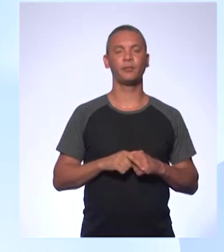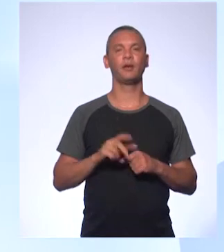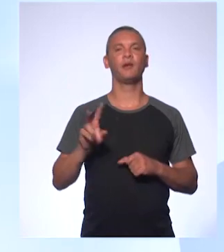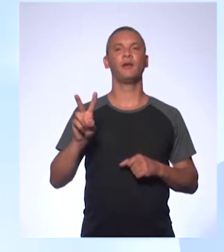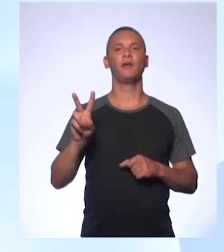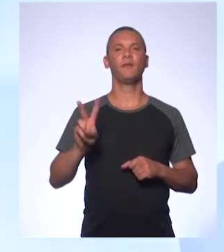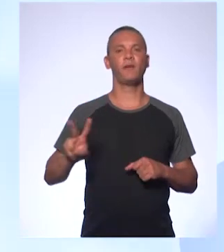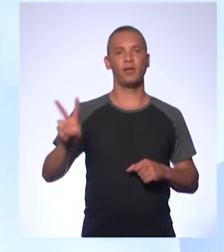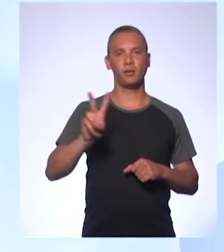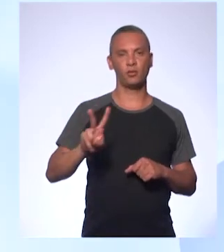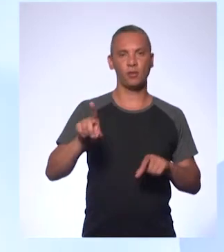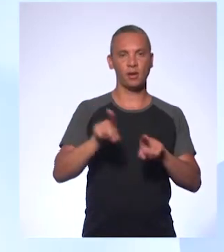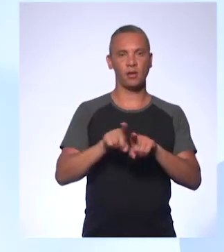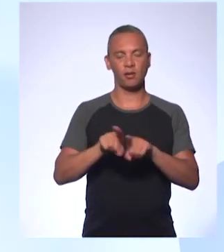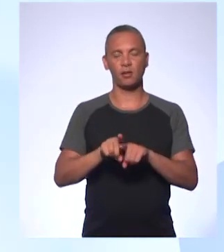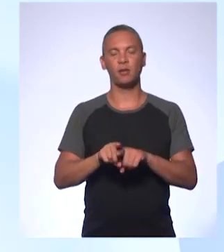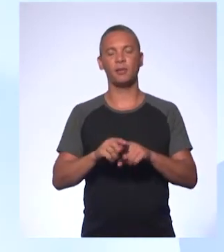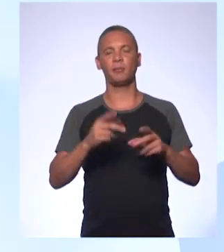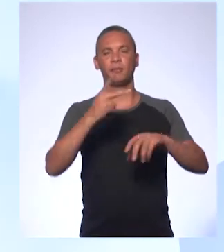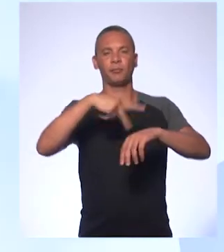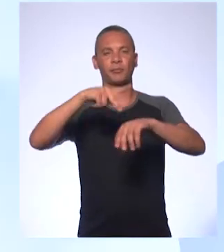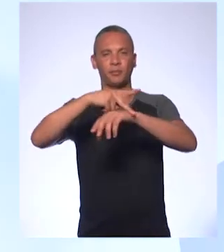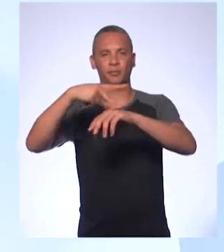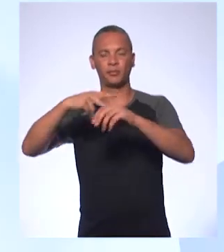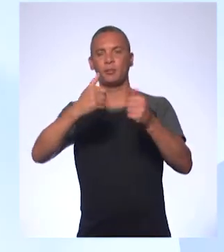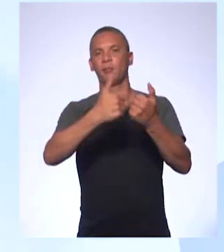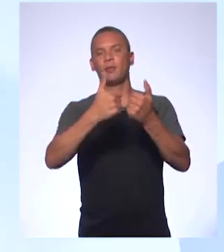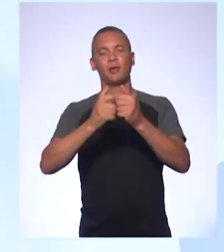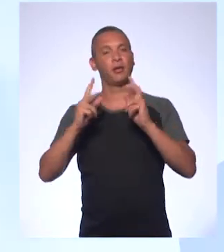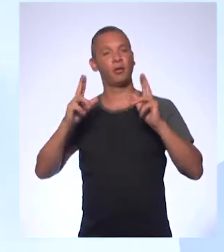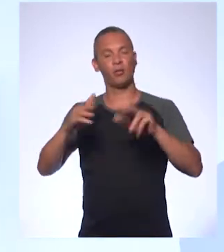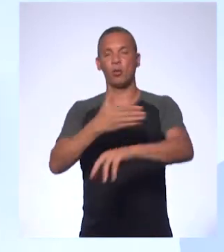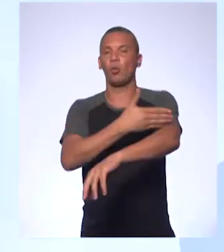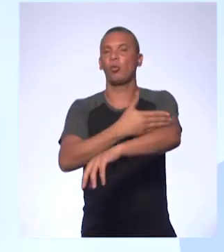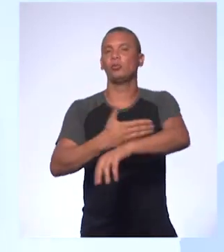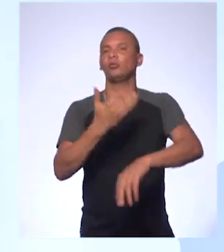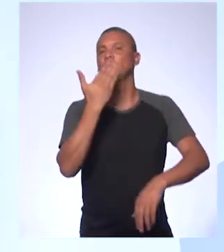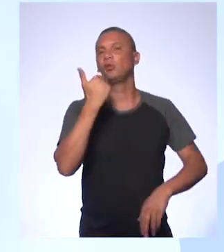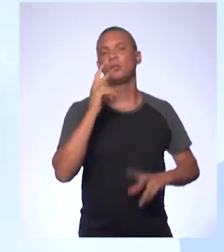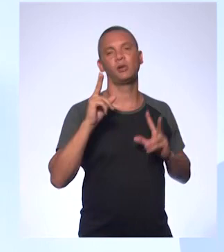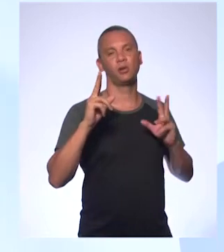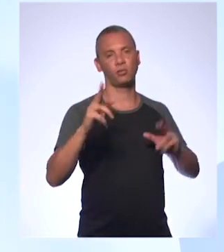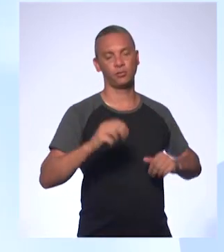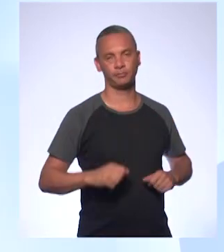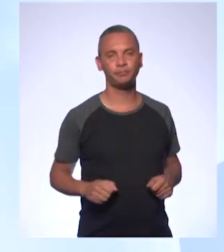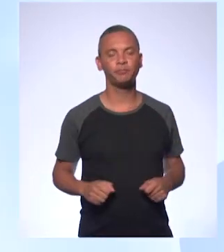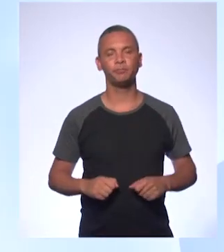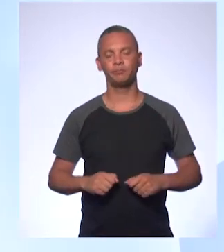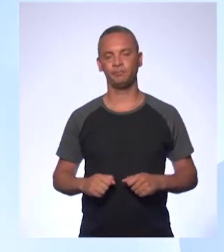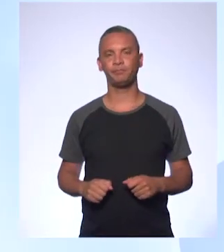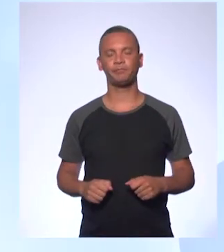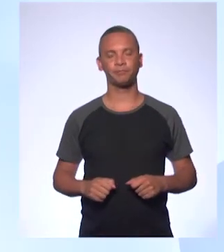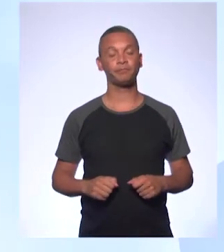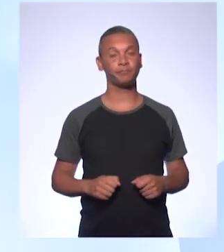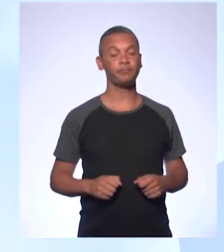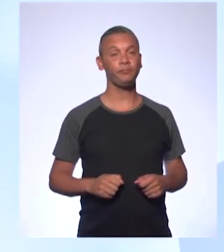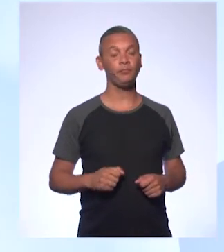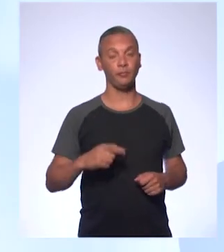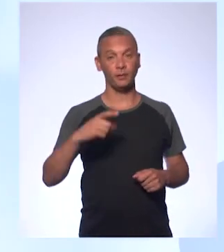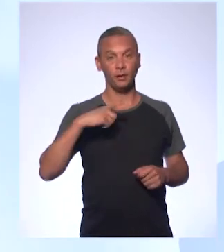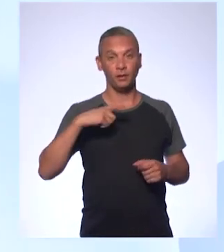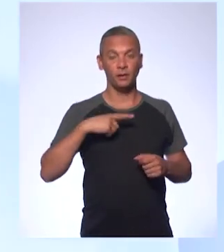Venezuela, Colômbia, os países vizinhos nossos, né, têm o costume muito de comer empanada. Então, vejam só, a empanada